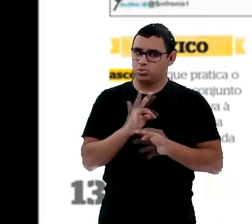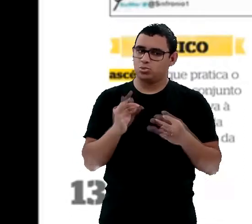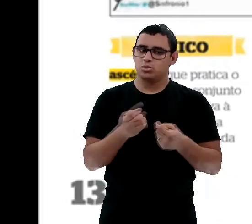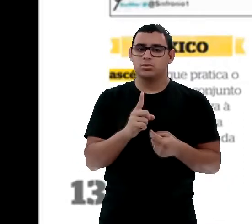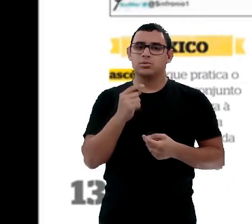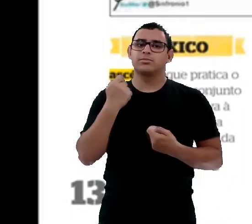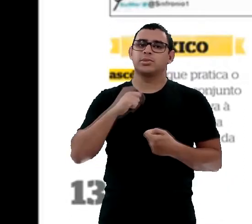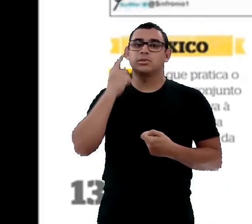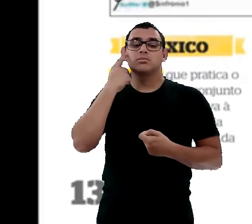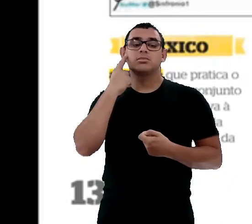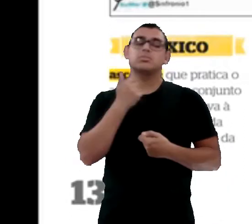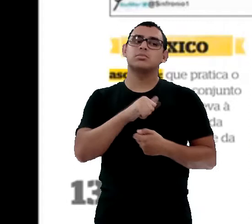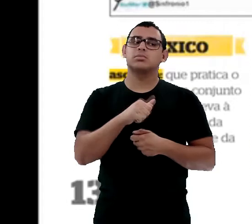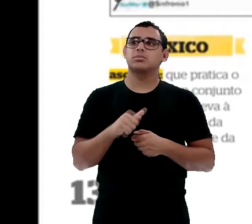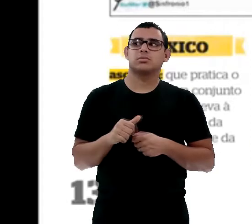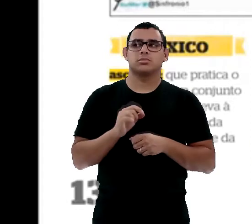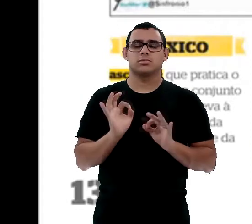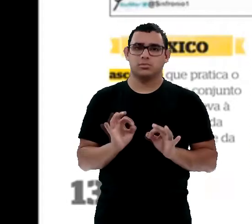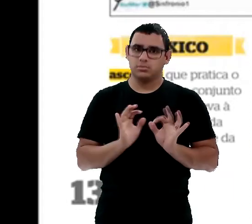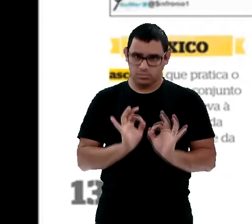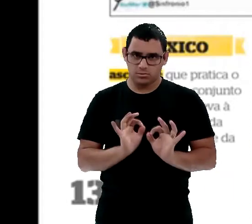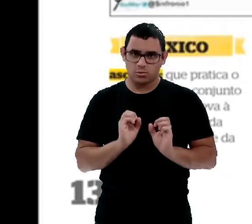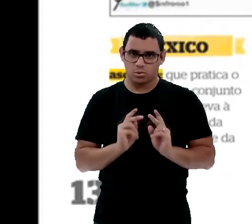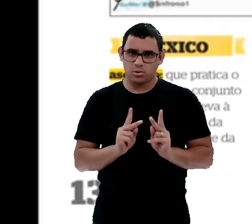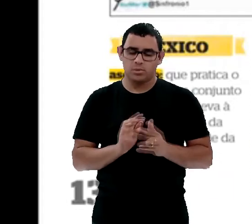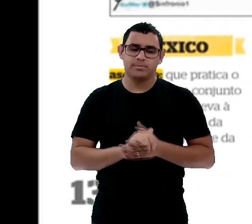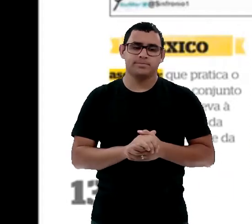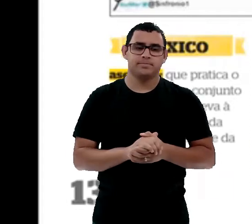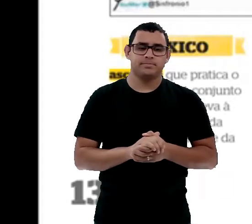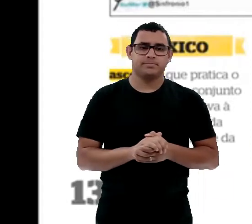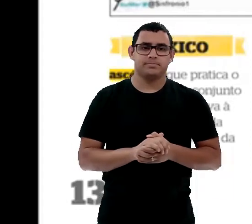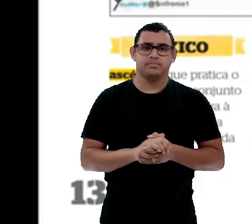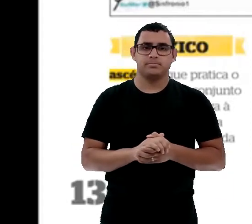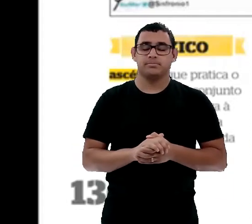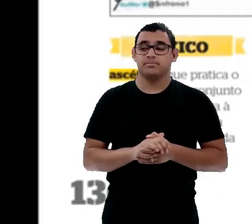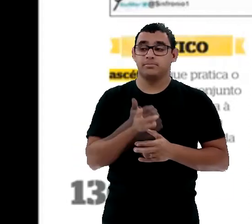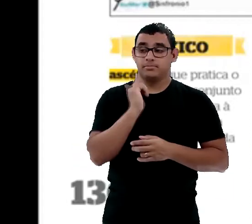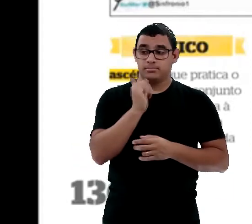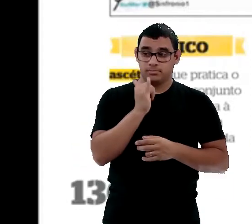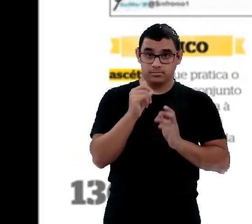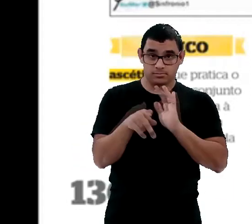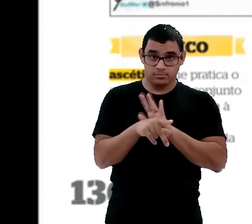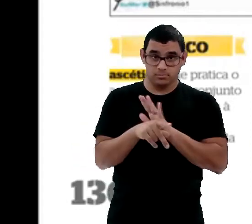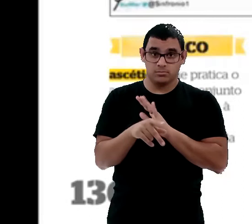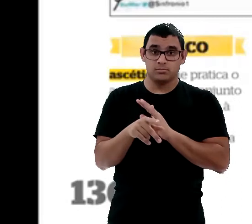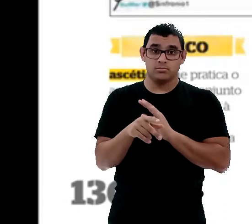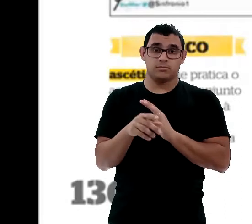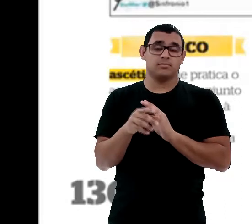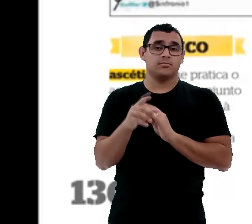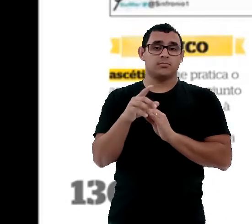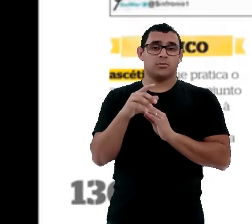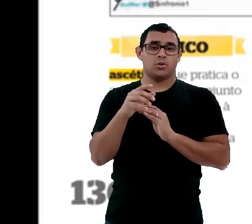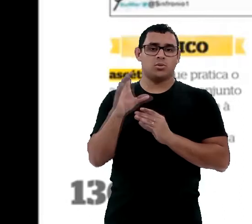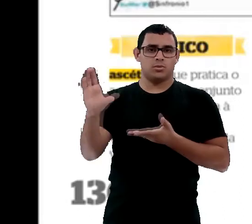que ocorre ainda hoje, então vamos ter cuidado e pensar bem em que